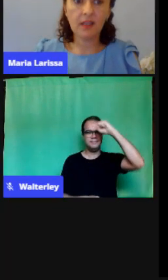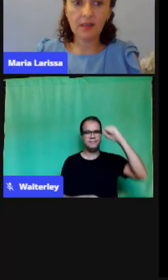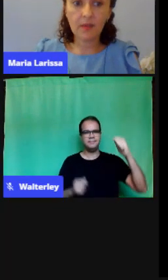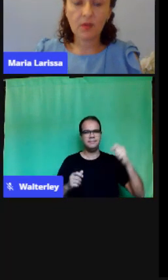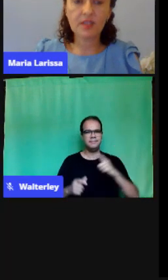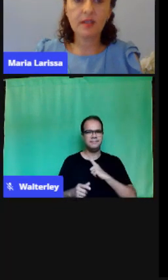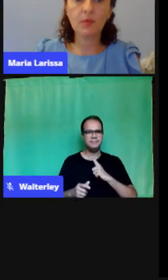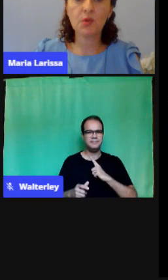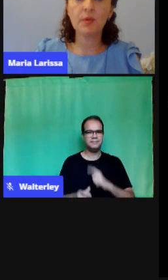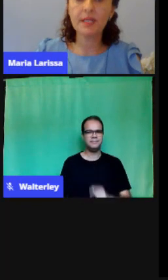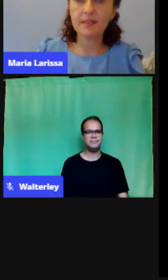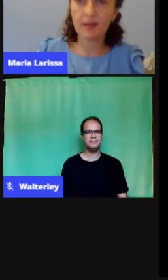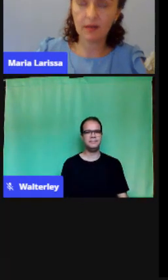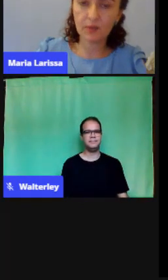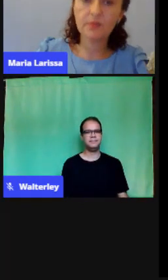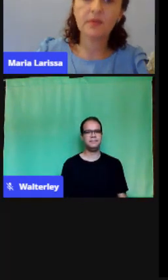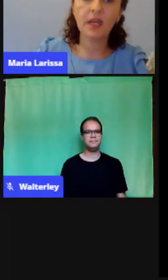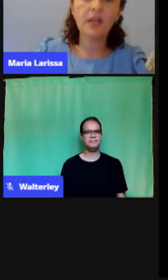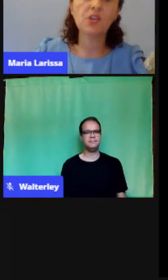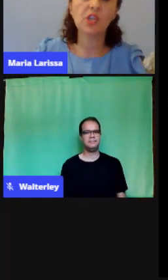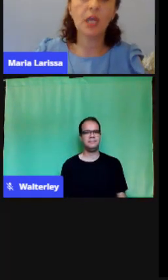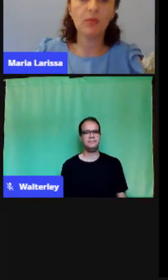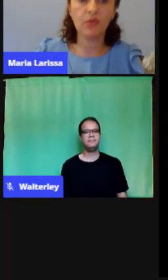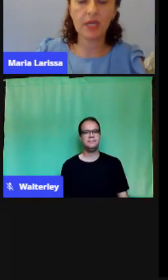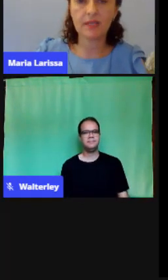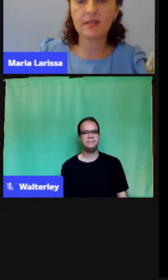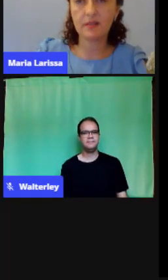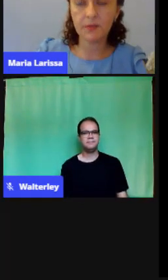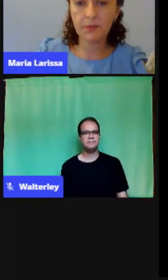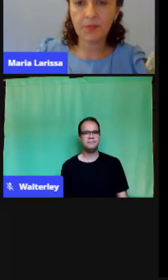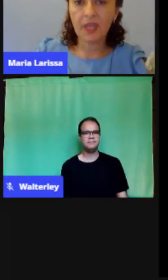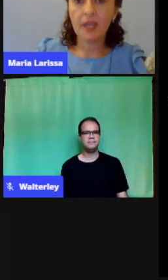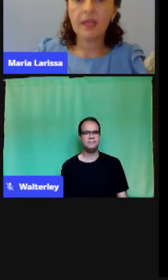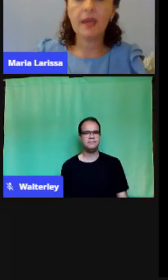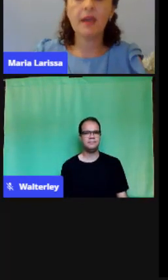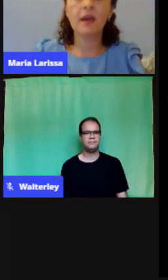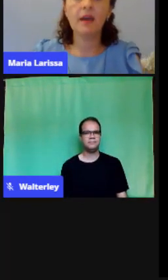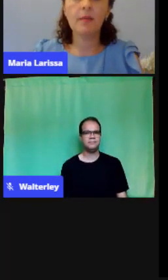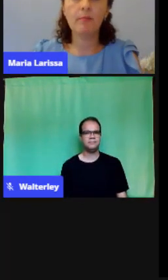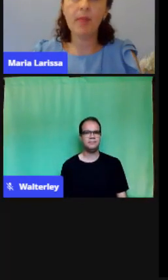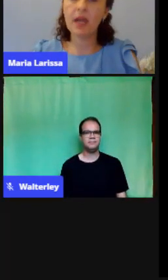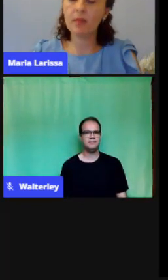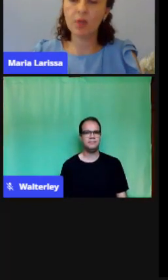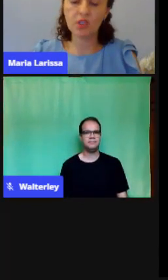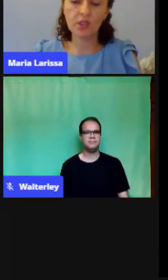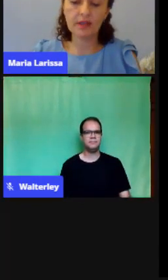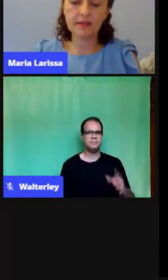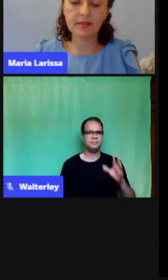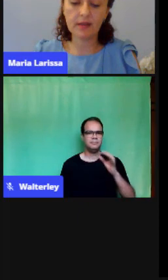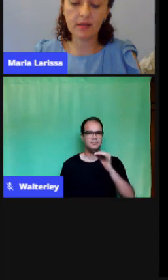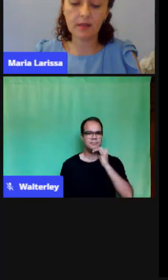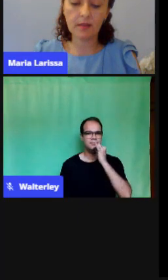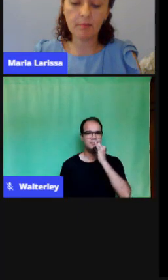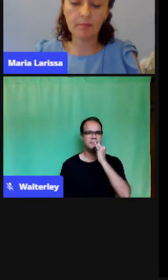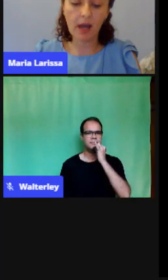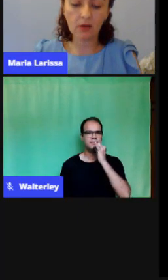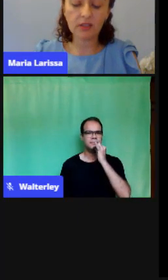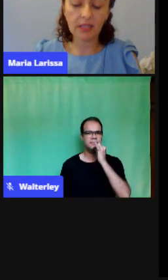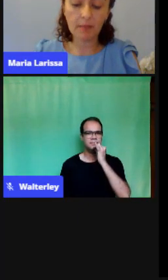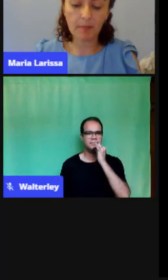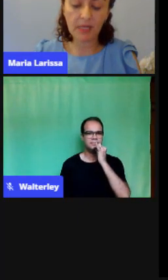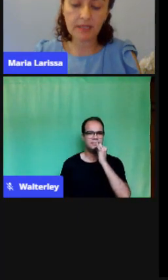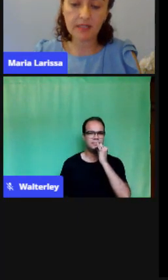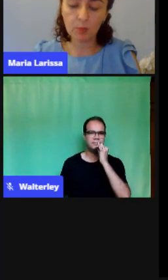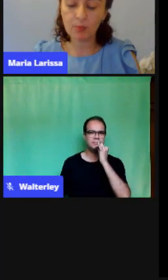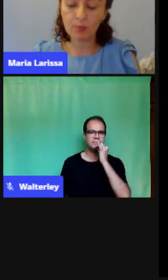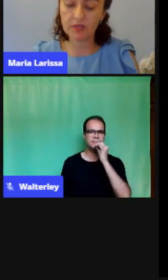Então, aqui nós temos um exemplo, né, de gamificação, que ela pode ser